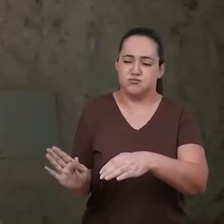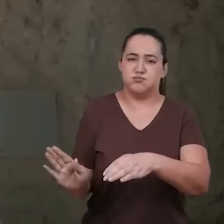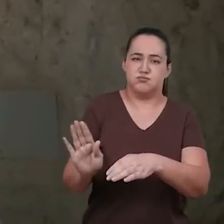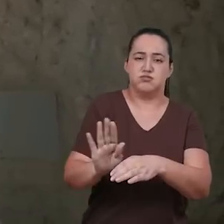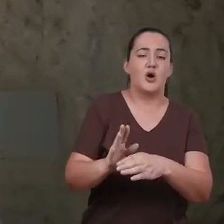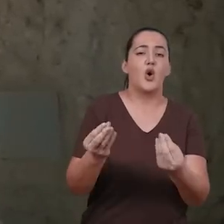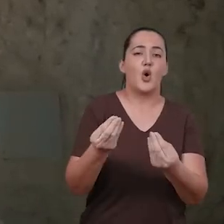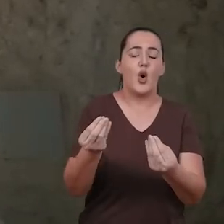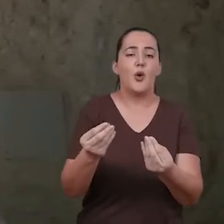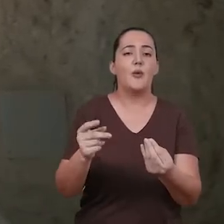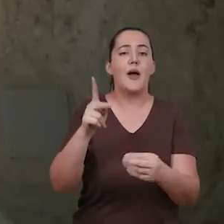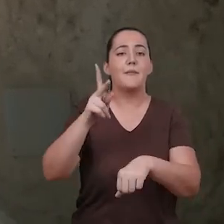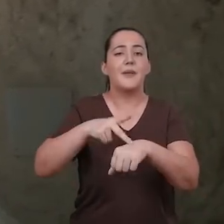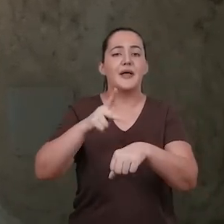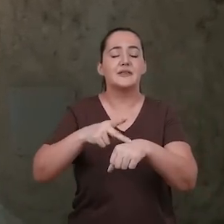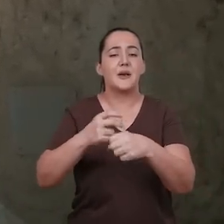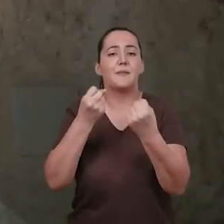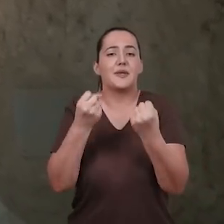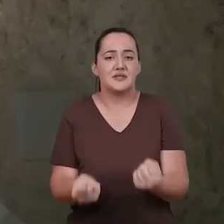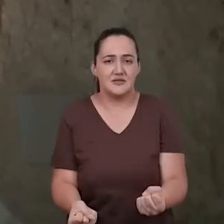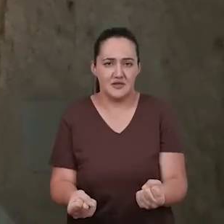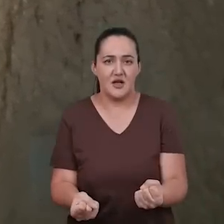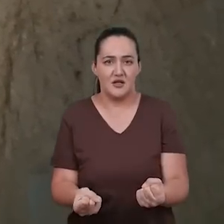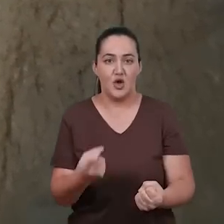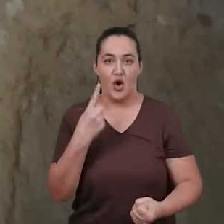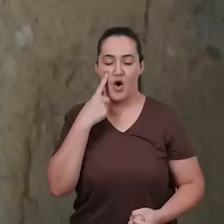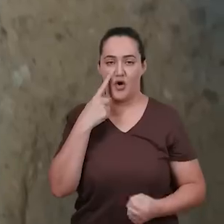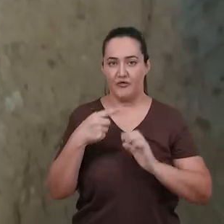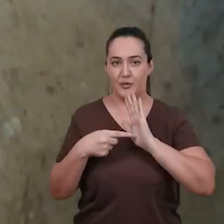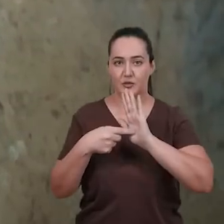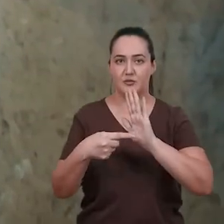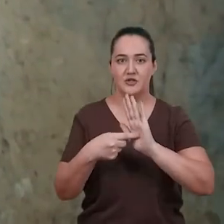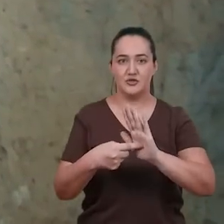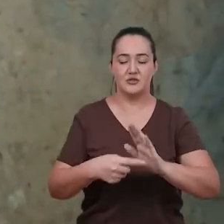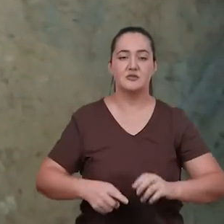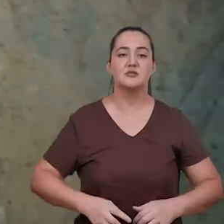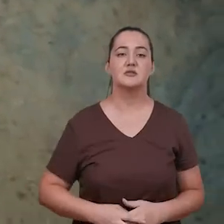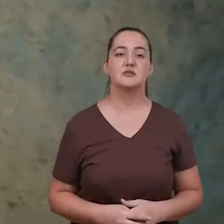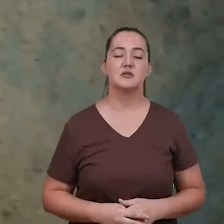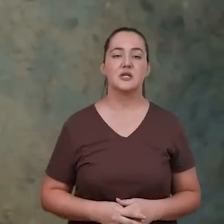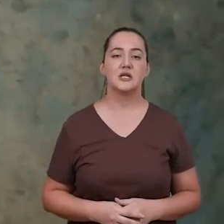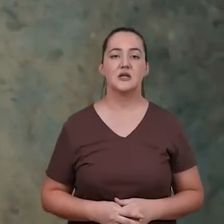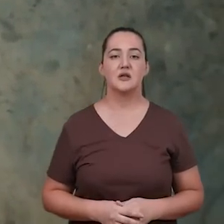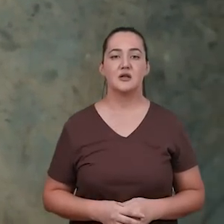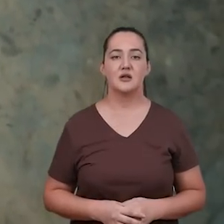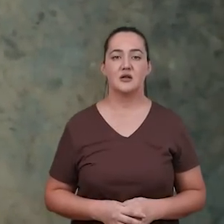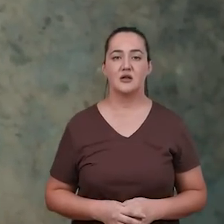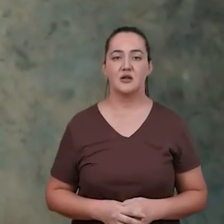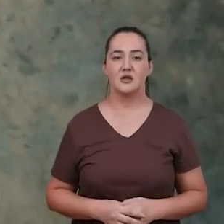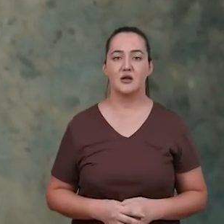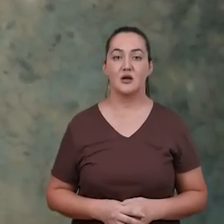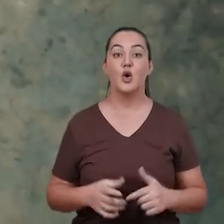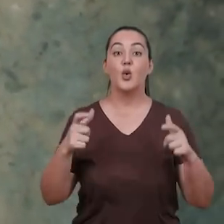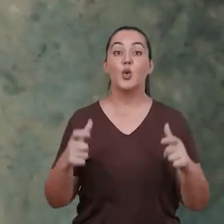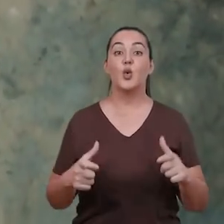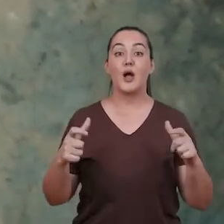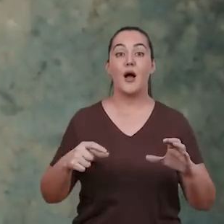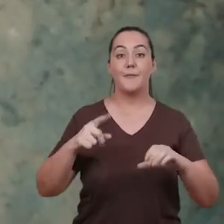como? Essa pedra é pesada, está aqui no chão. Vou pedir o Vacian para vir aqui e mostrar onde originalmente essa pedra estaria.